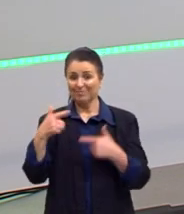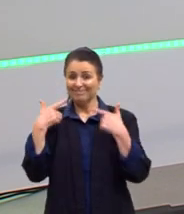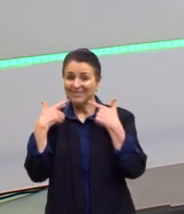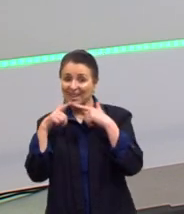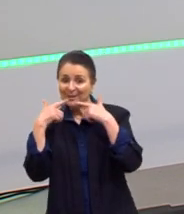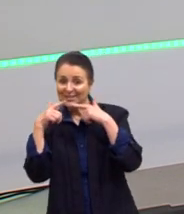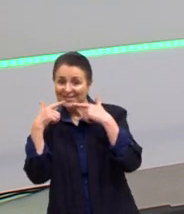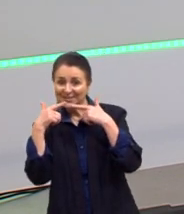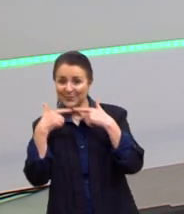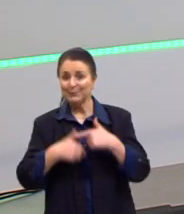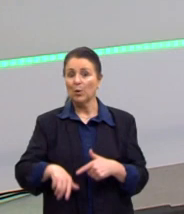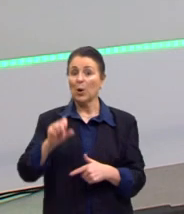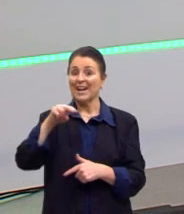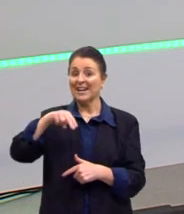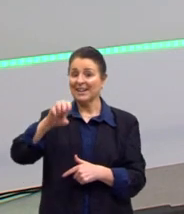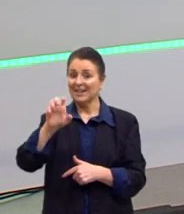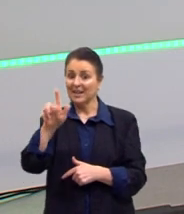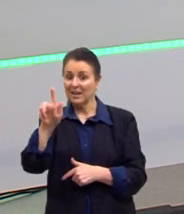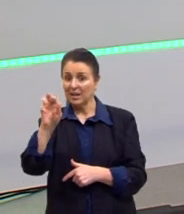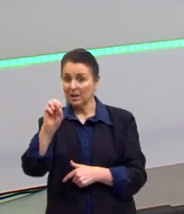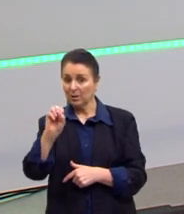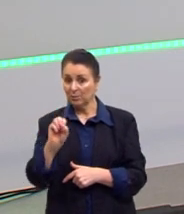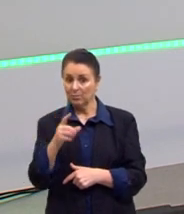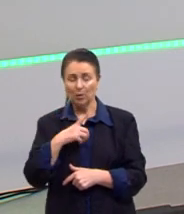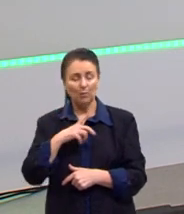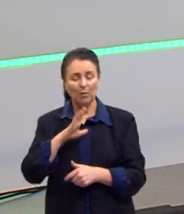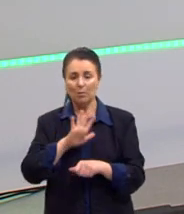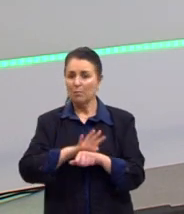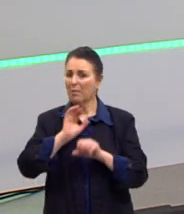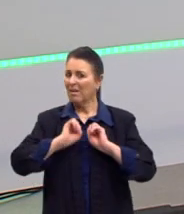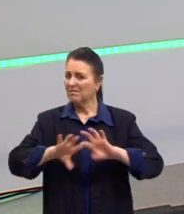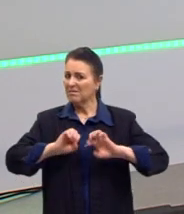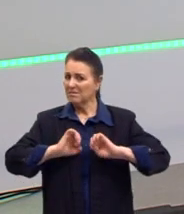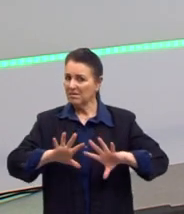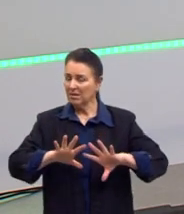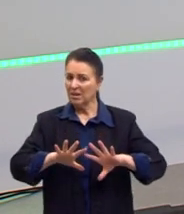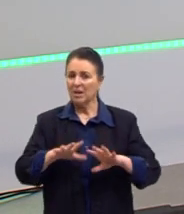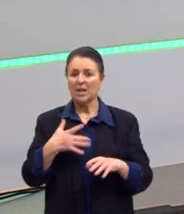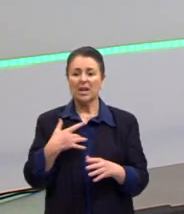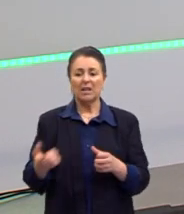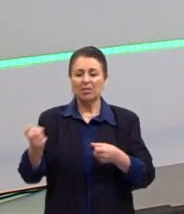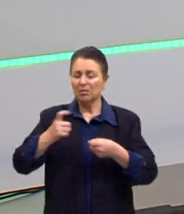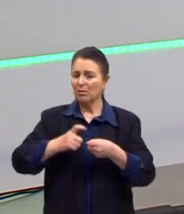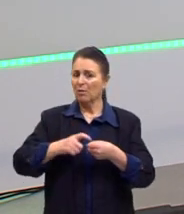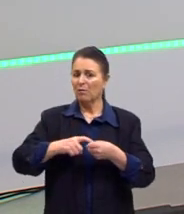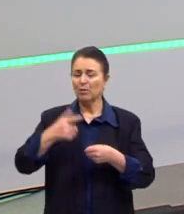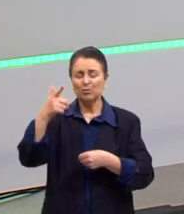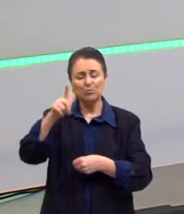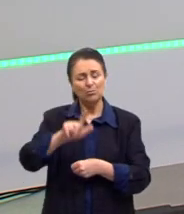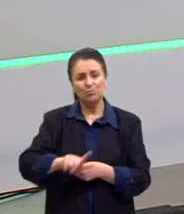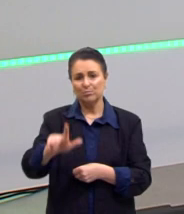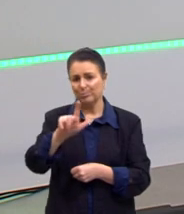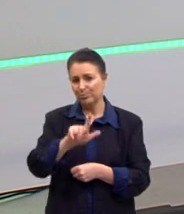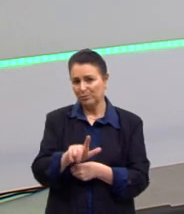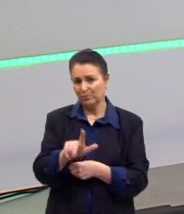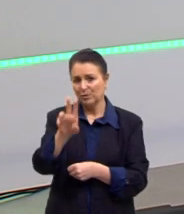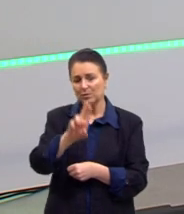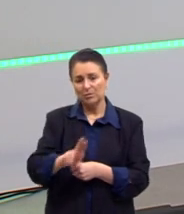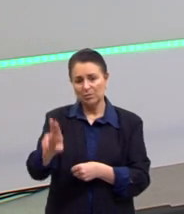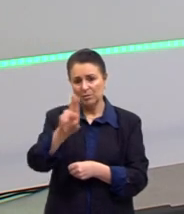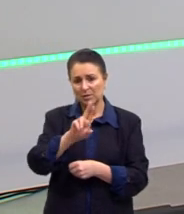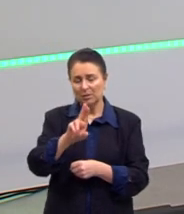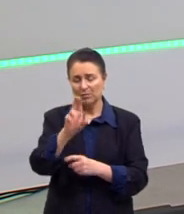vai trabalhar e que a gente começa então a botar ele lá embaixo do tapete para que ele não volte as nossas né